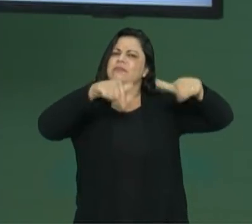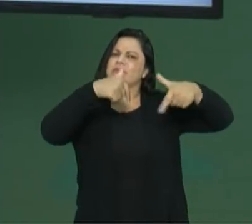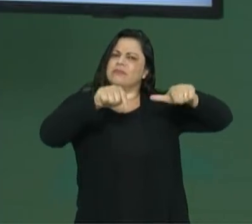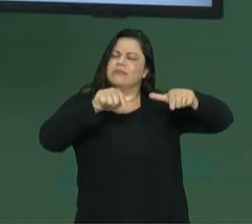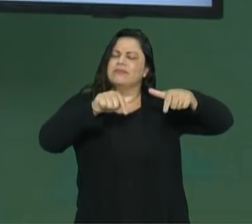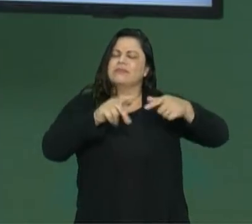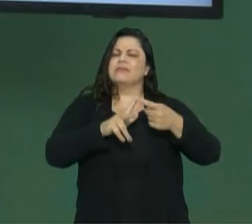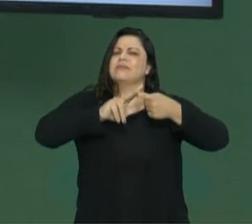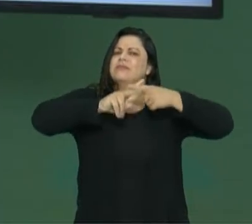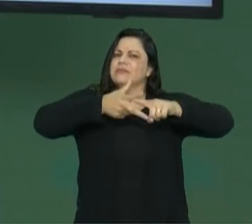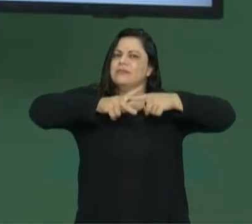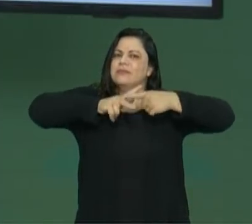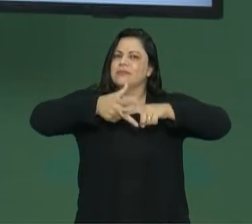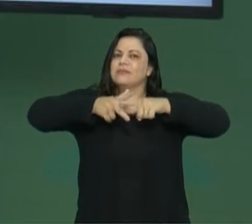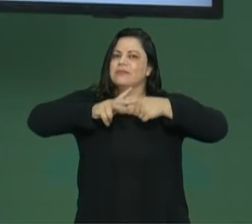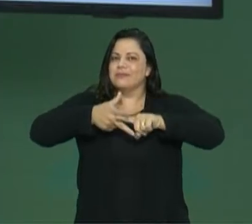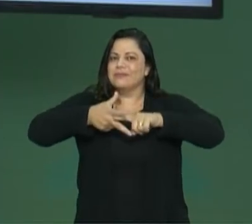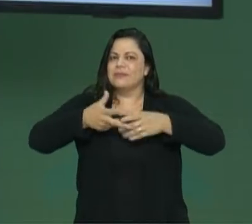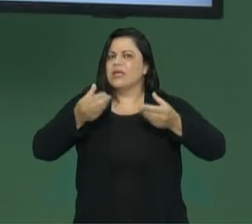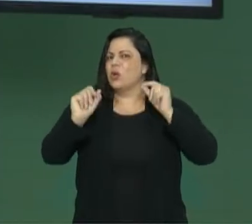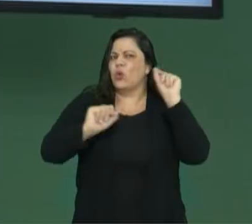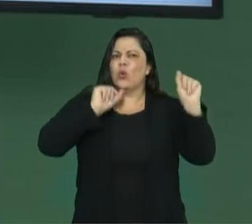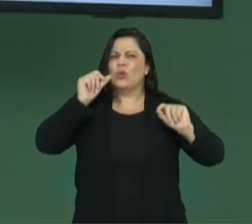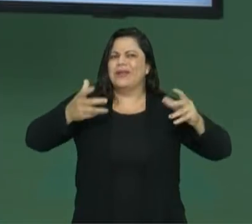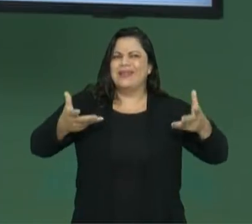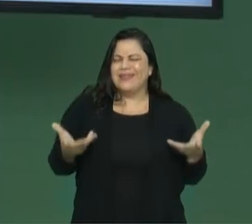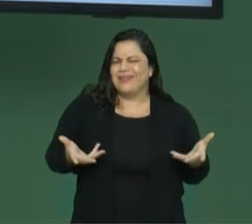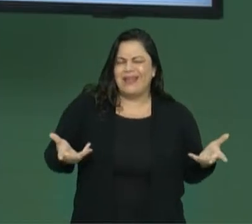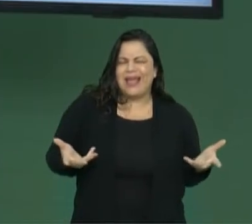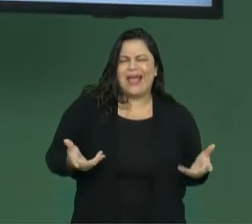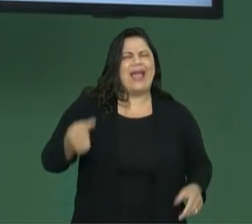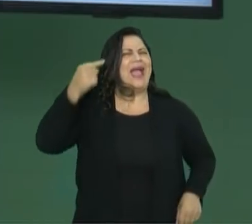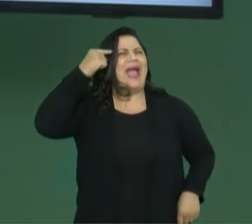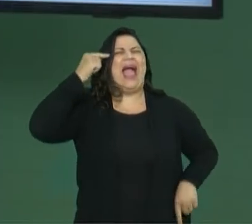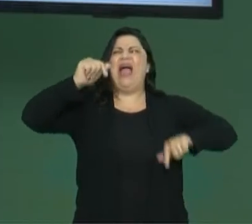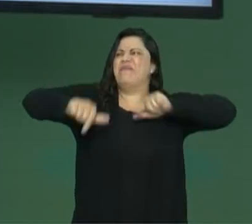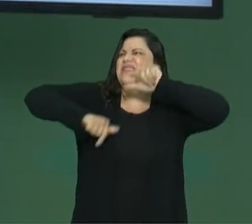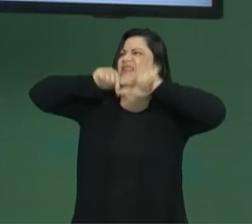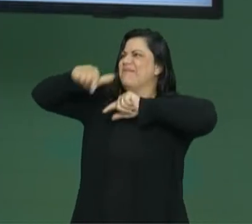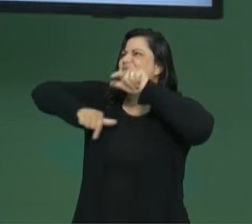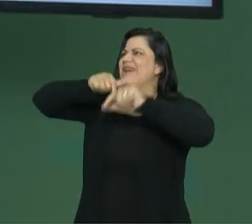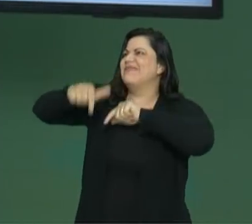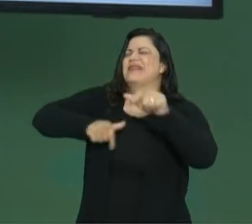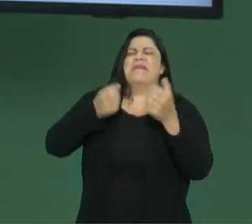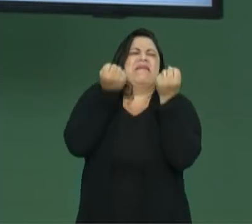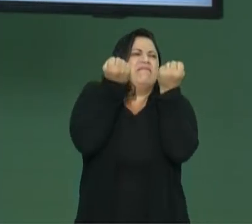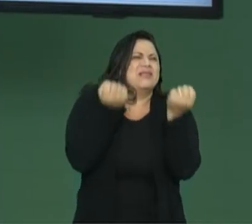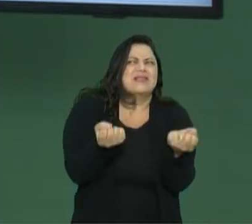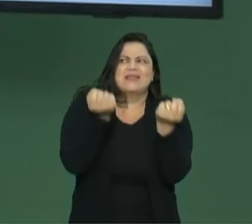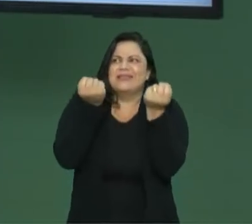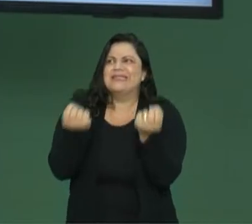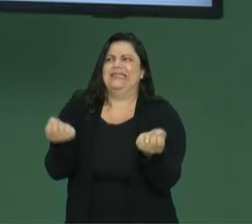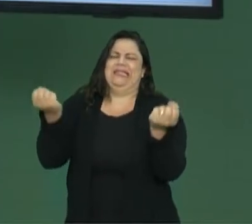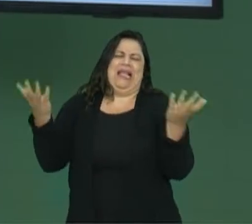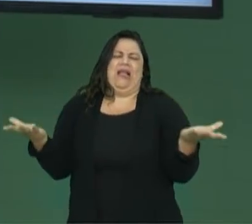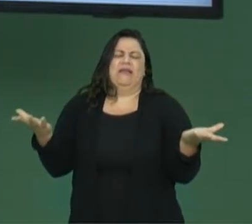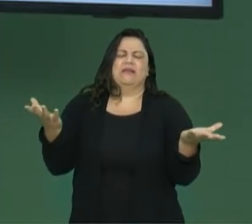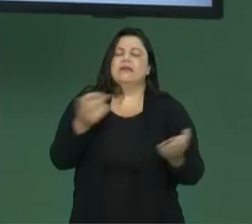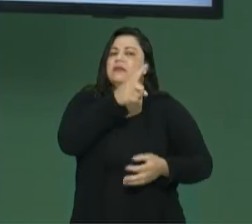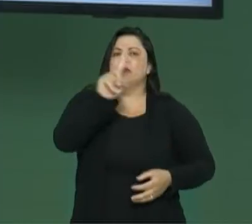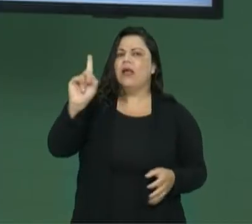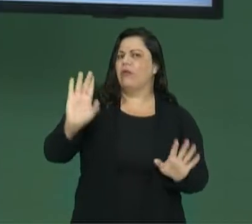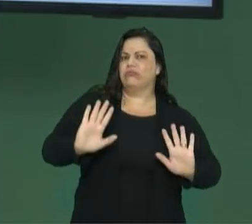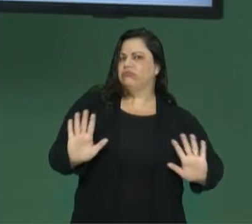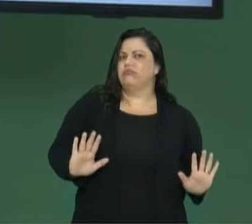fala em trabalho mecânico, normalmente o cara já pensa assim, trabalho, né? Aquela coisa pesada, assim, vou fazer atividade. Não tem nada disso,